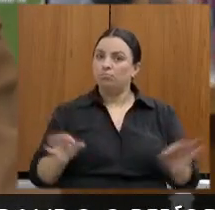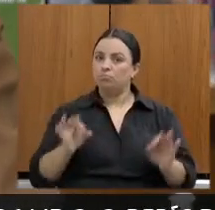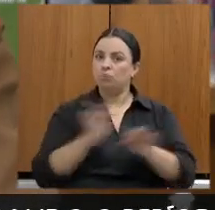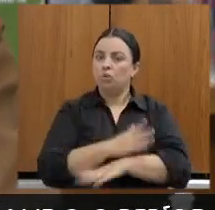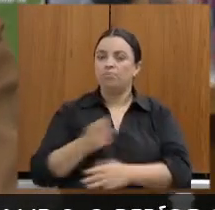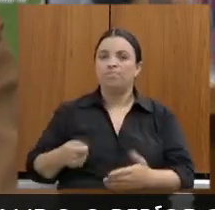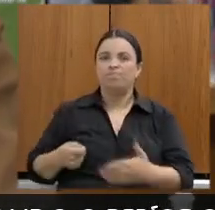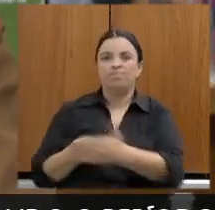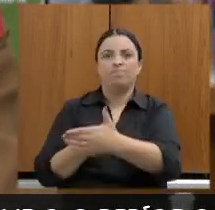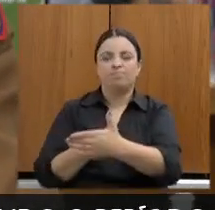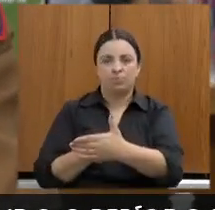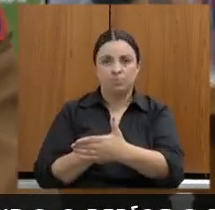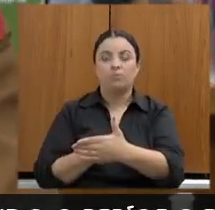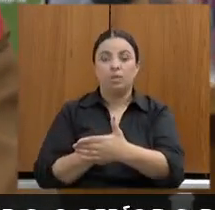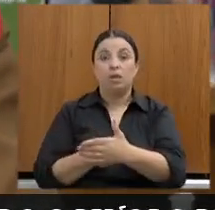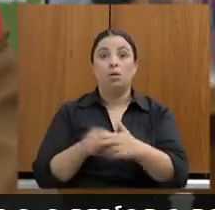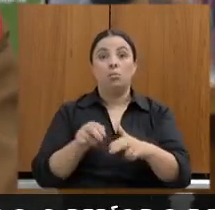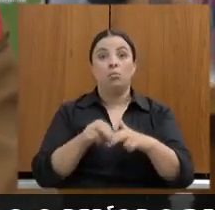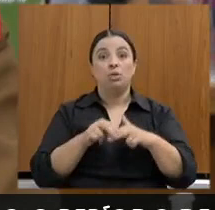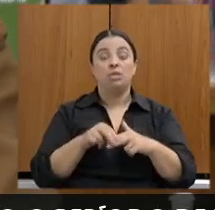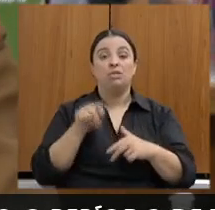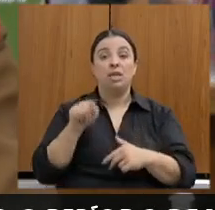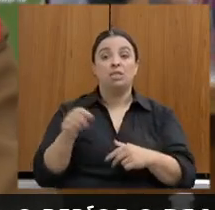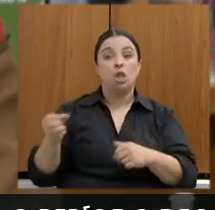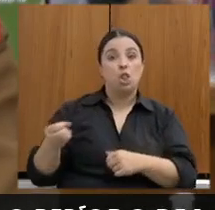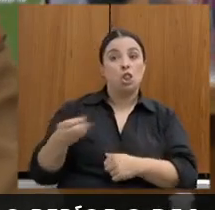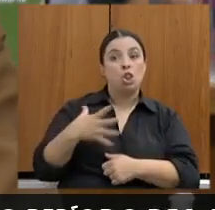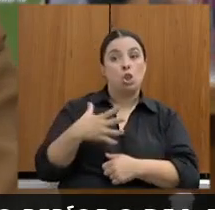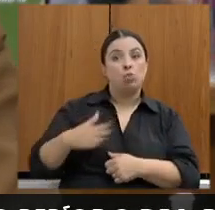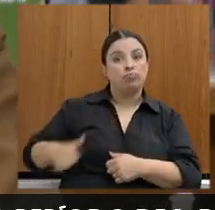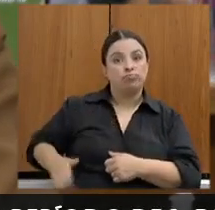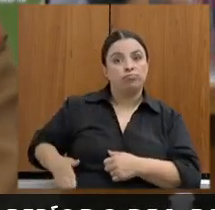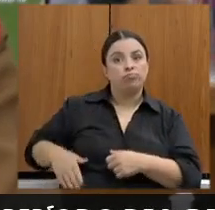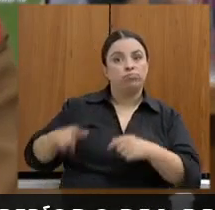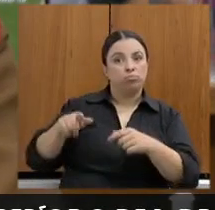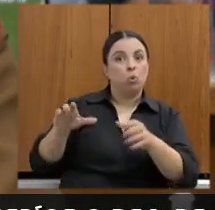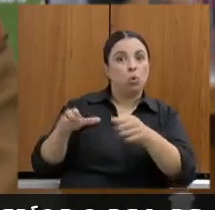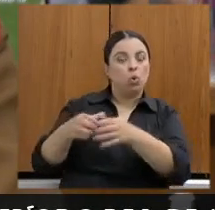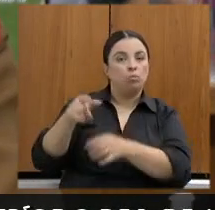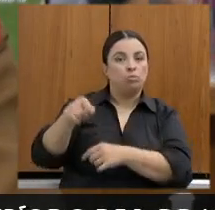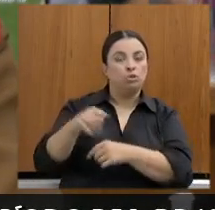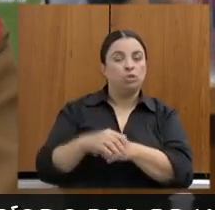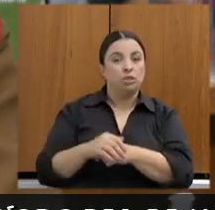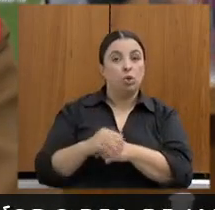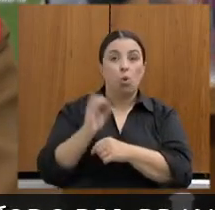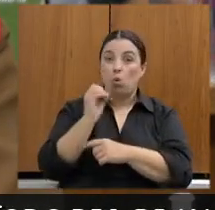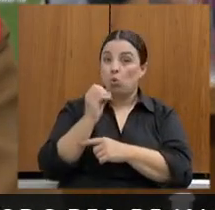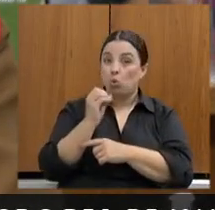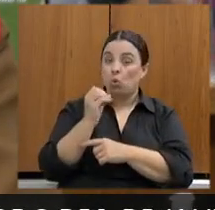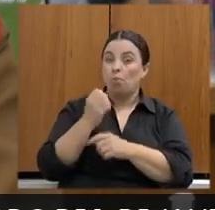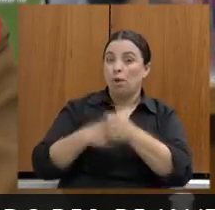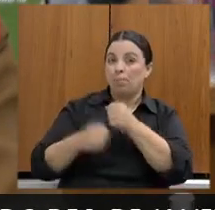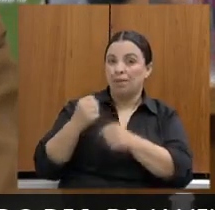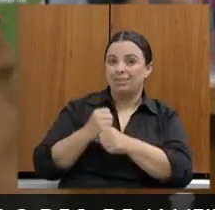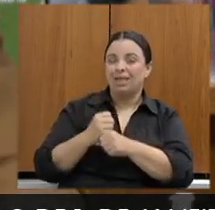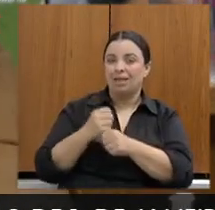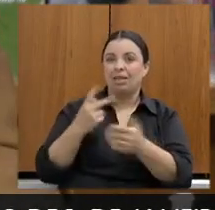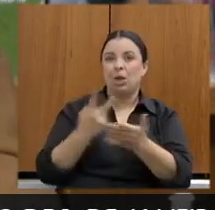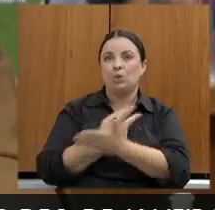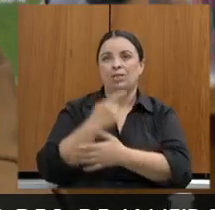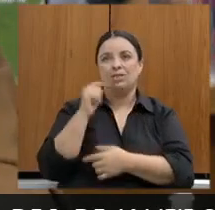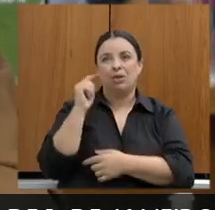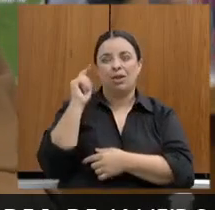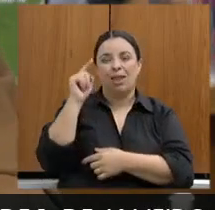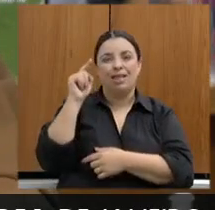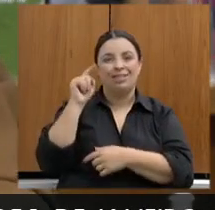enfrentar porque o esse novo cangaço' não é desde Outubro do ano passado com aquela atuação também brilhante lá em Varginha